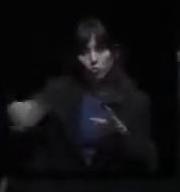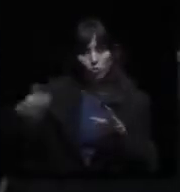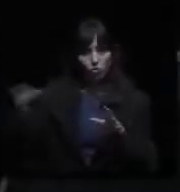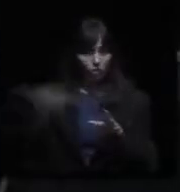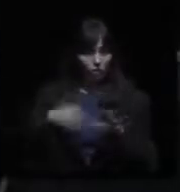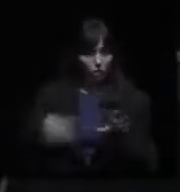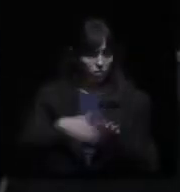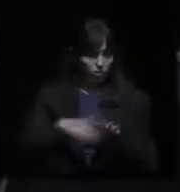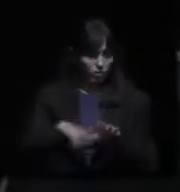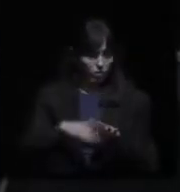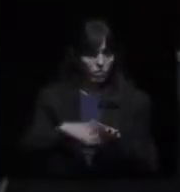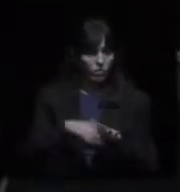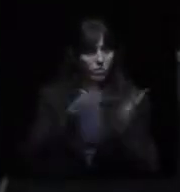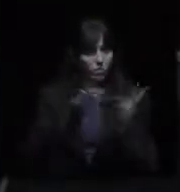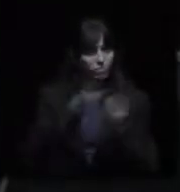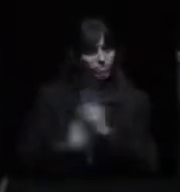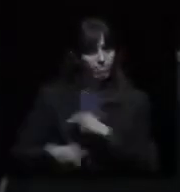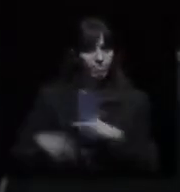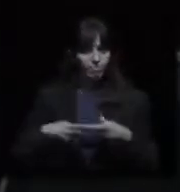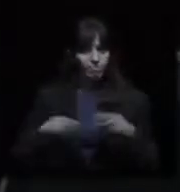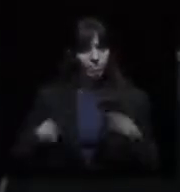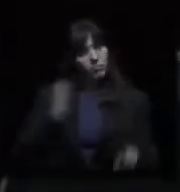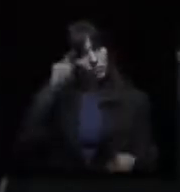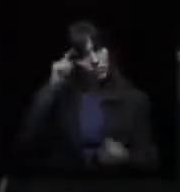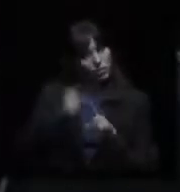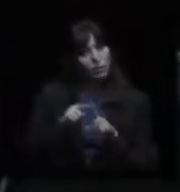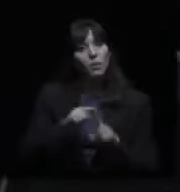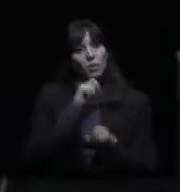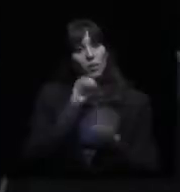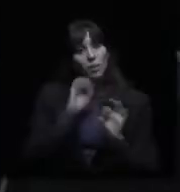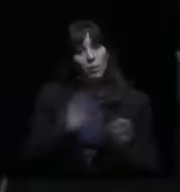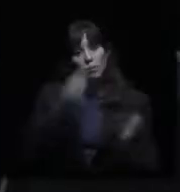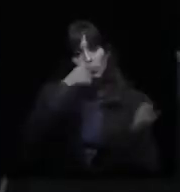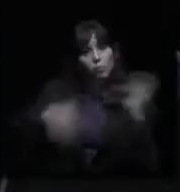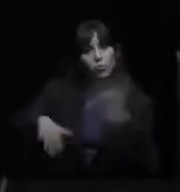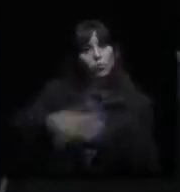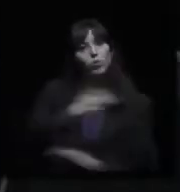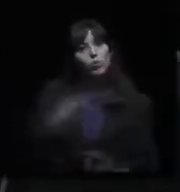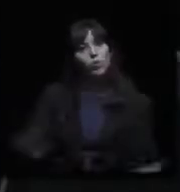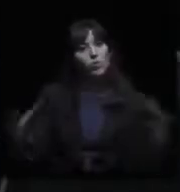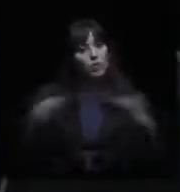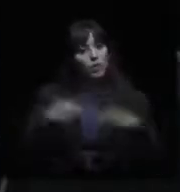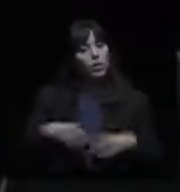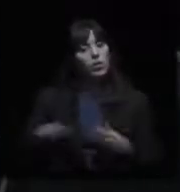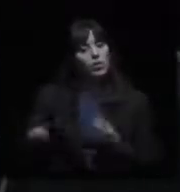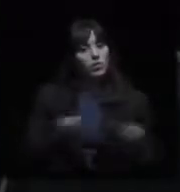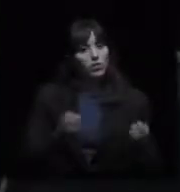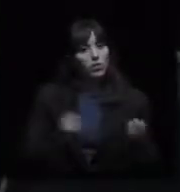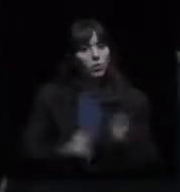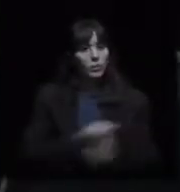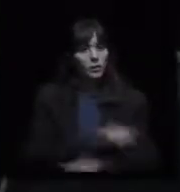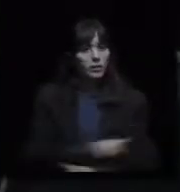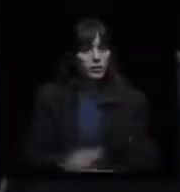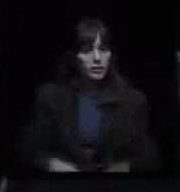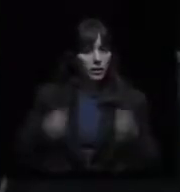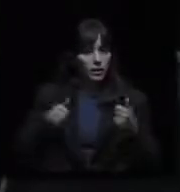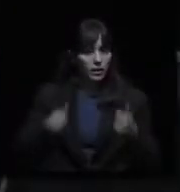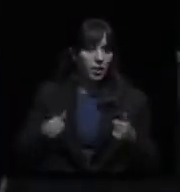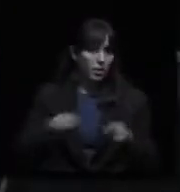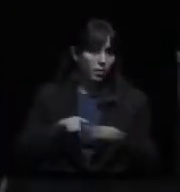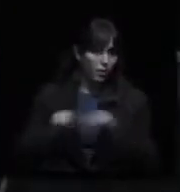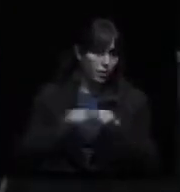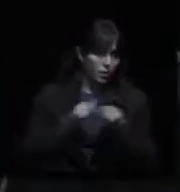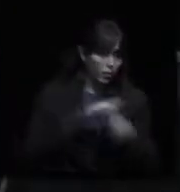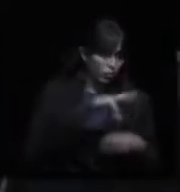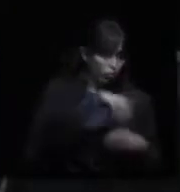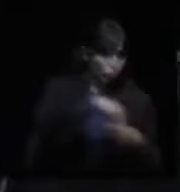sobre o orçamento municipal. Isto sim permitiria envolver as pessoas na gestão da cidade, como aliás consideraram os partidos que